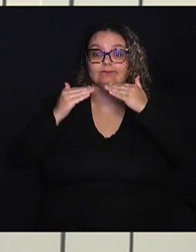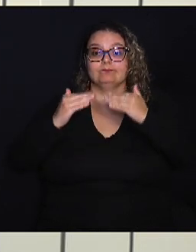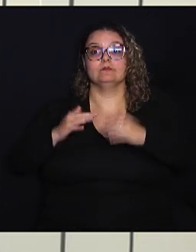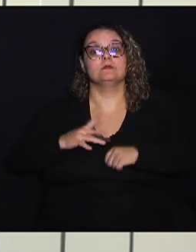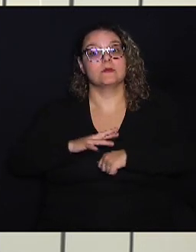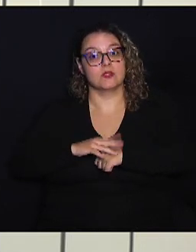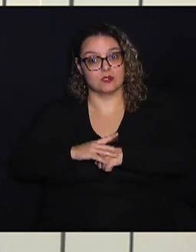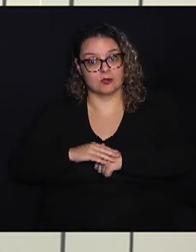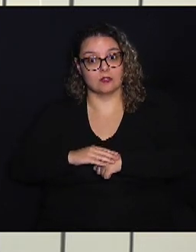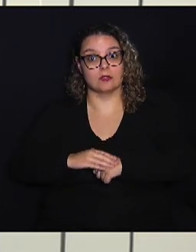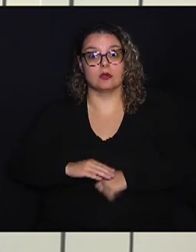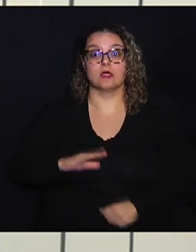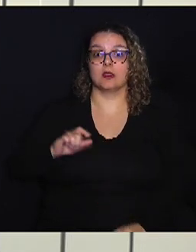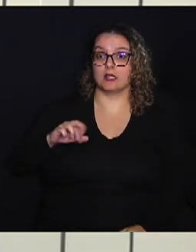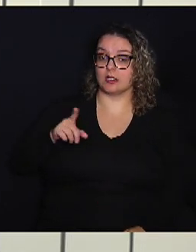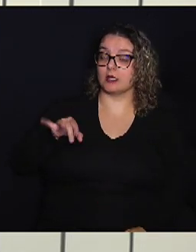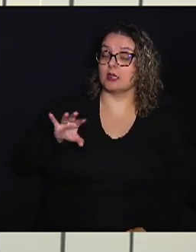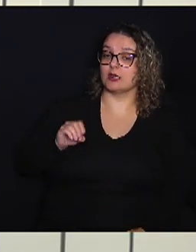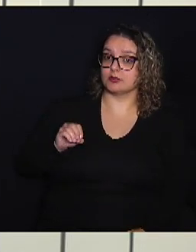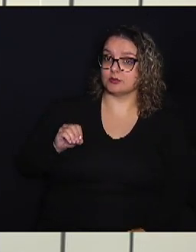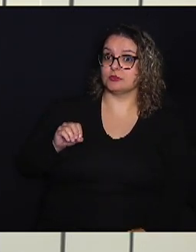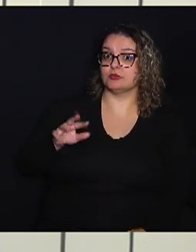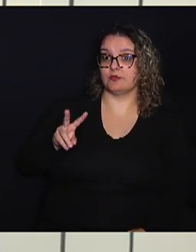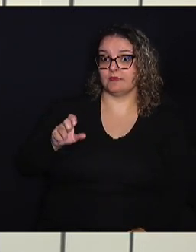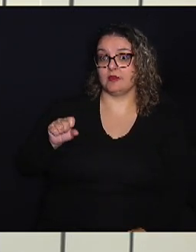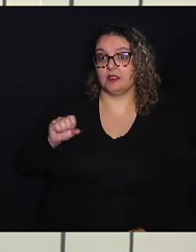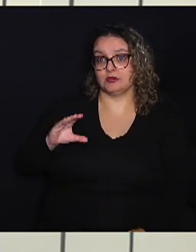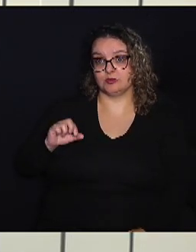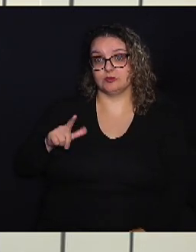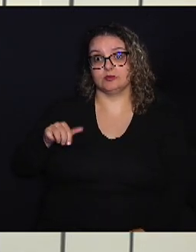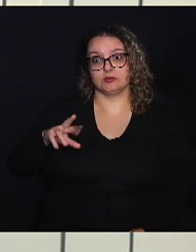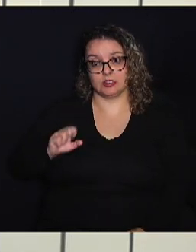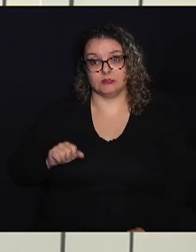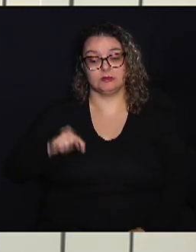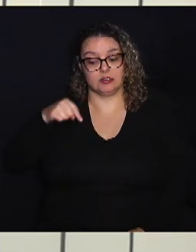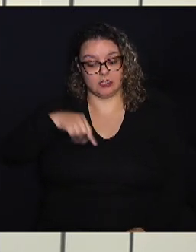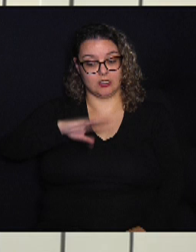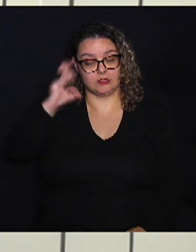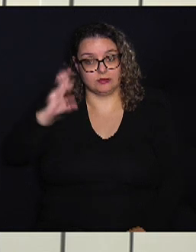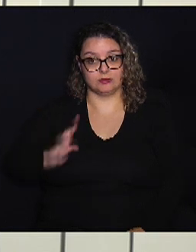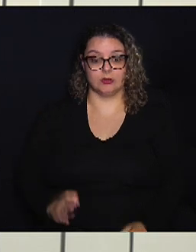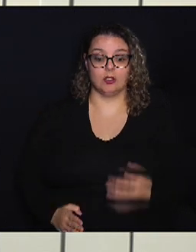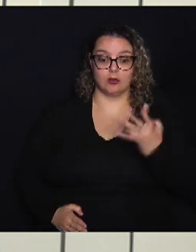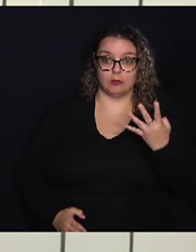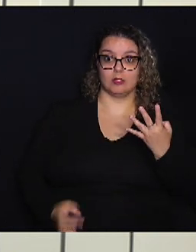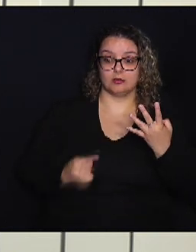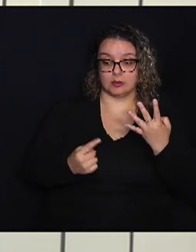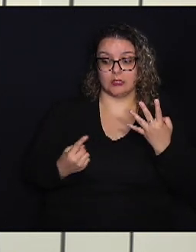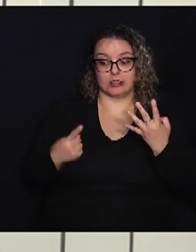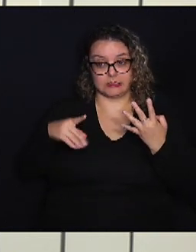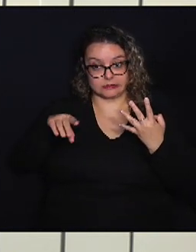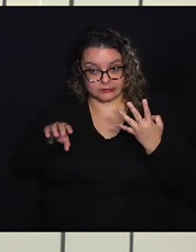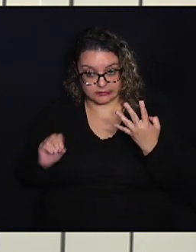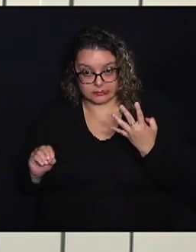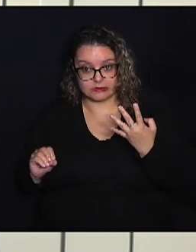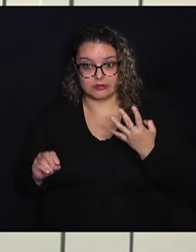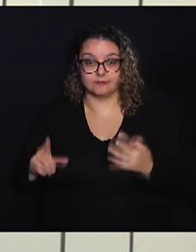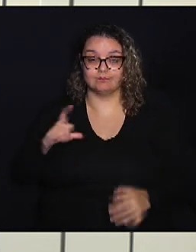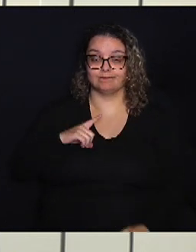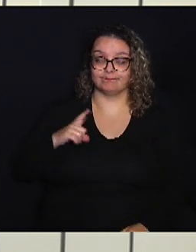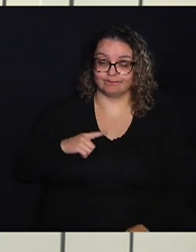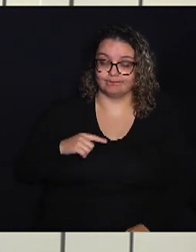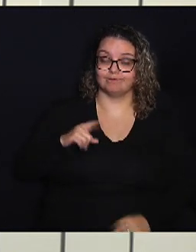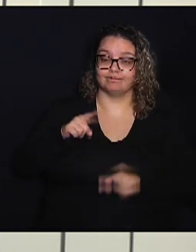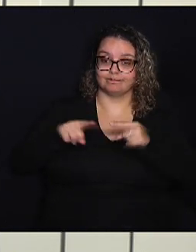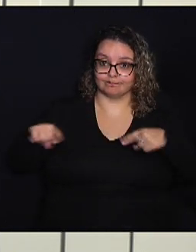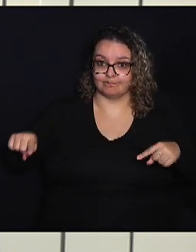doenças cardiovasculares, como o infarto. No Brasil, cerca de 4 entre 10 pessoas adultas têm um nível